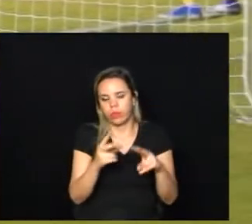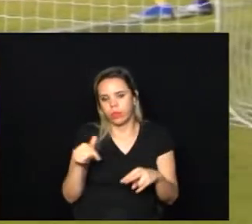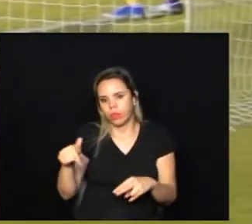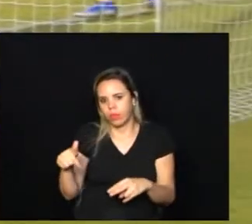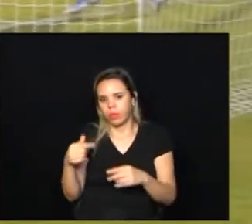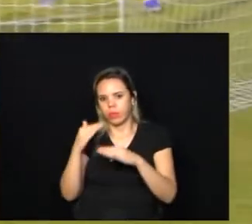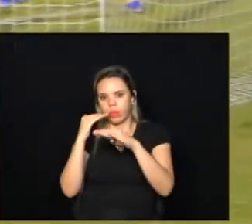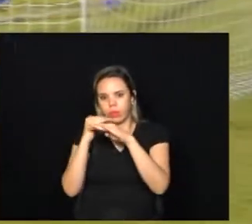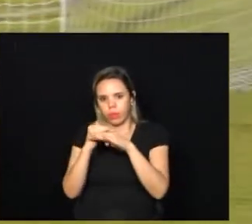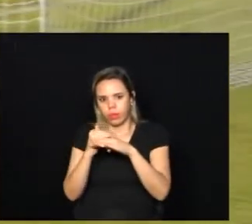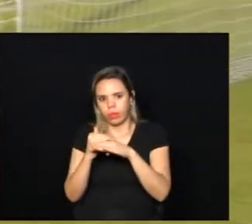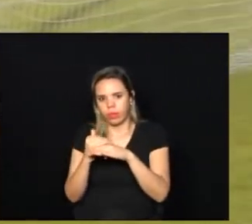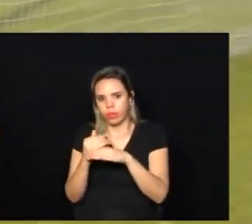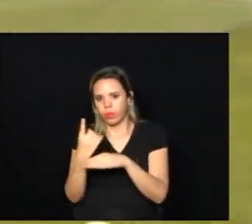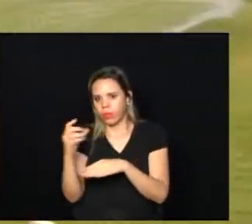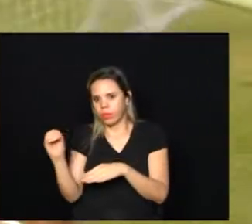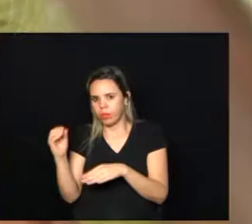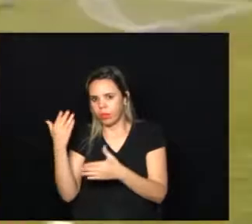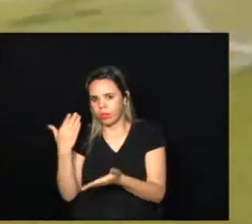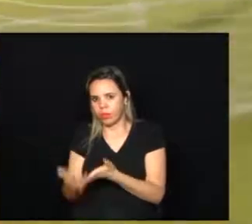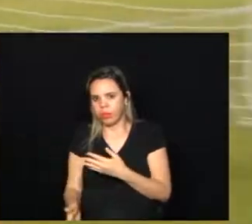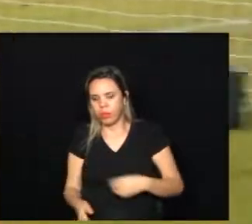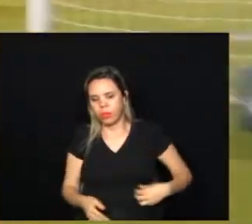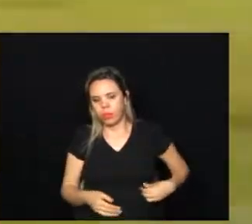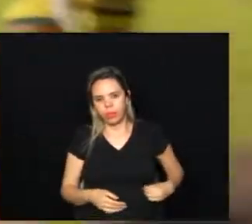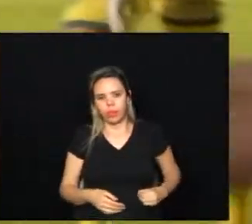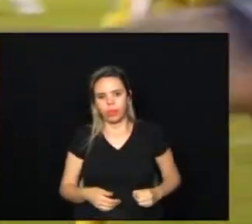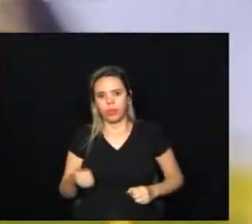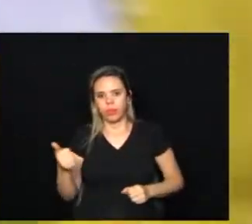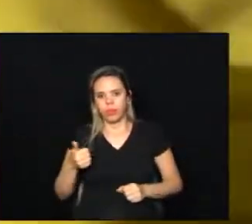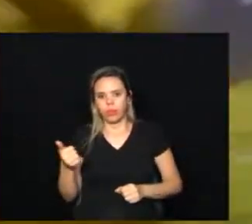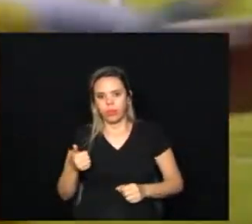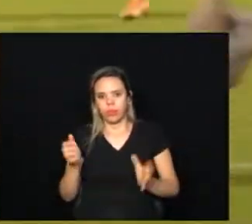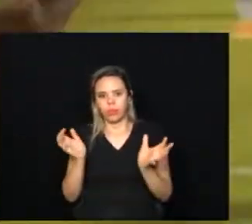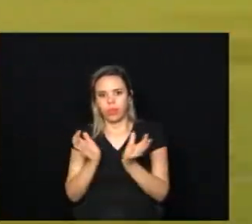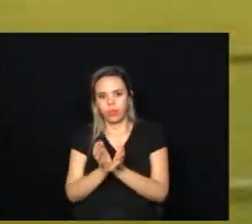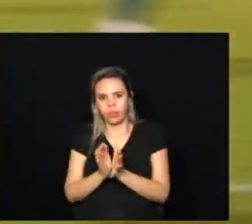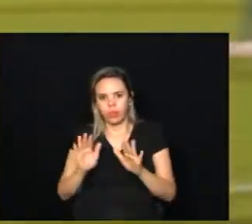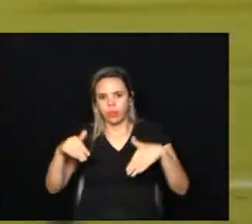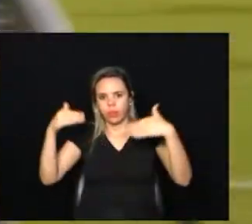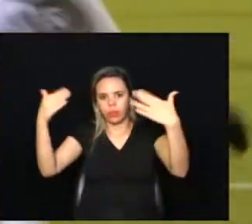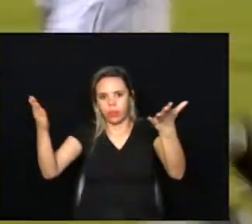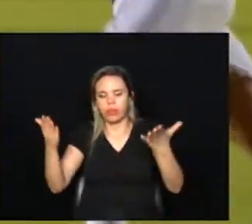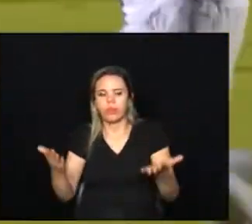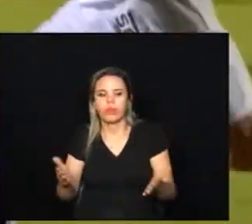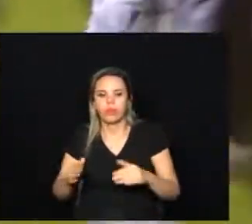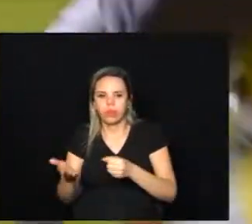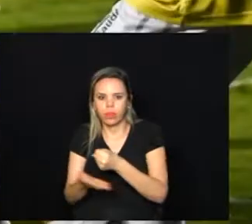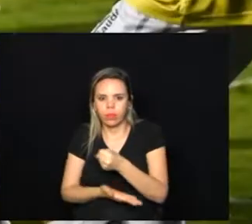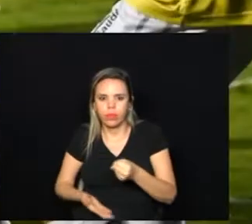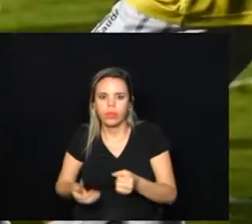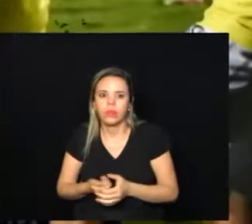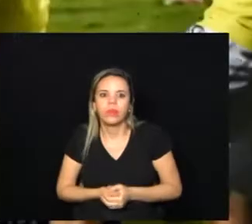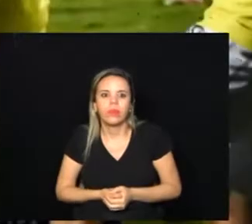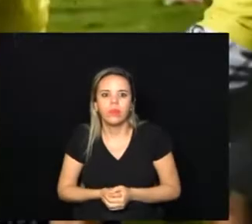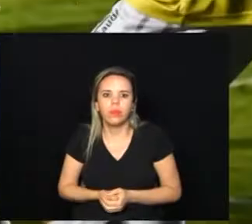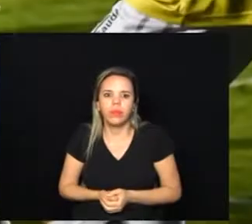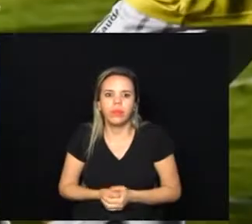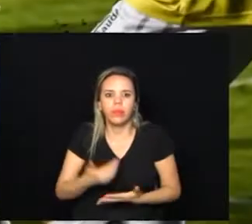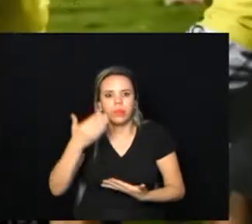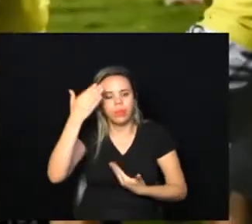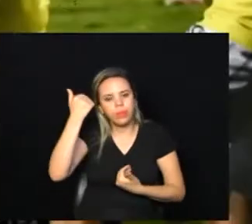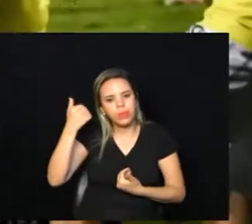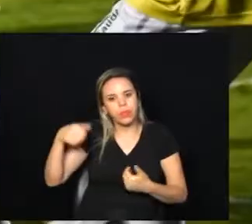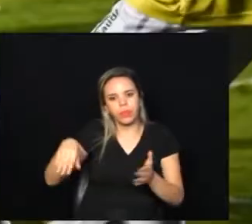7 empates e 10 derrotas. É a primeira equipe fora da zona de rebaixamento. A Macaca